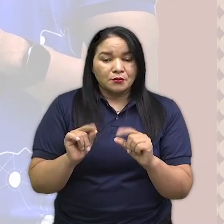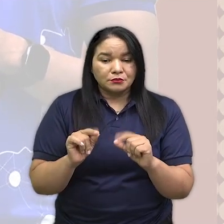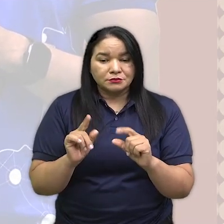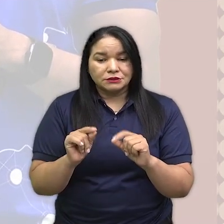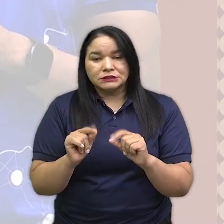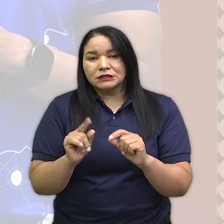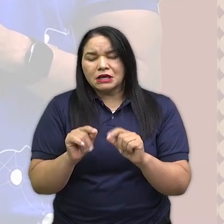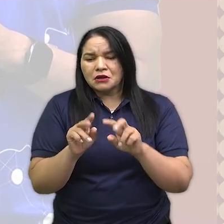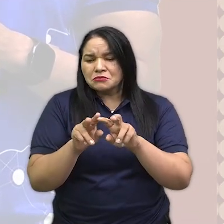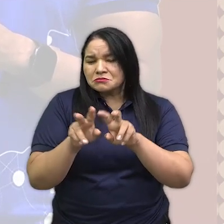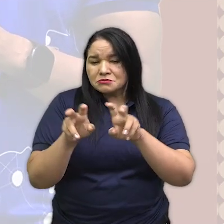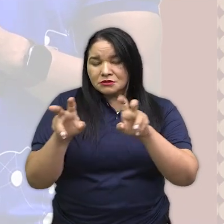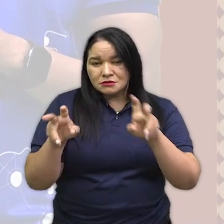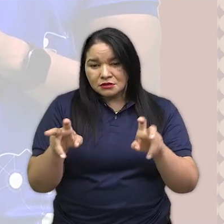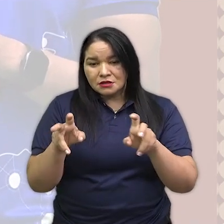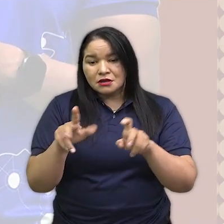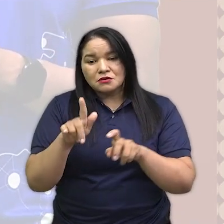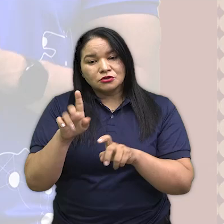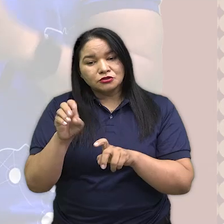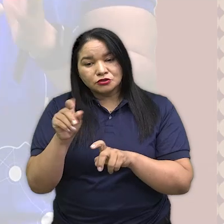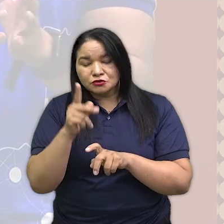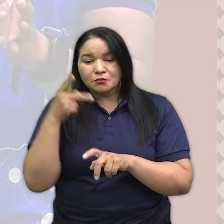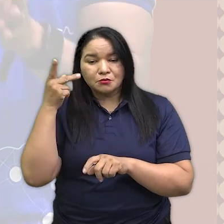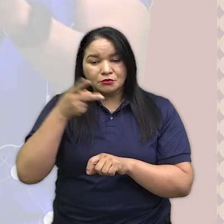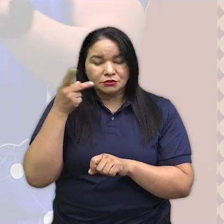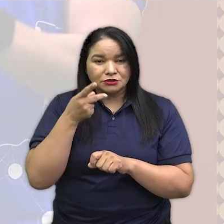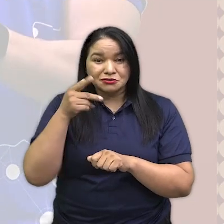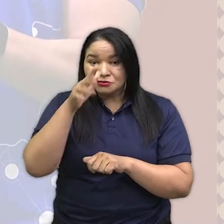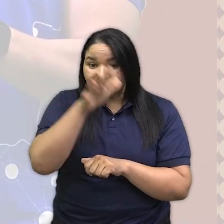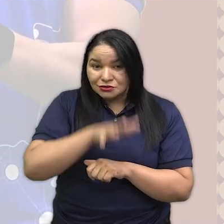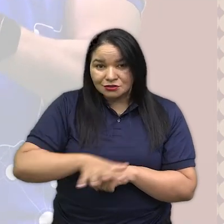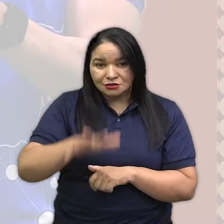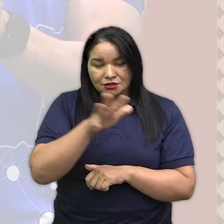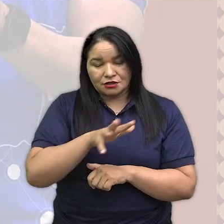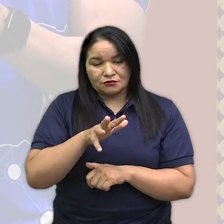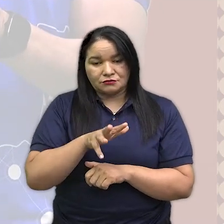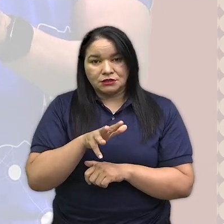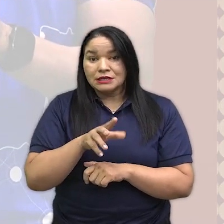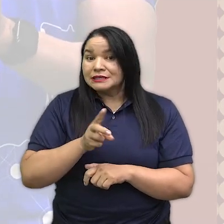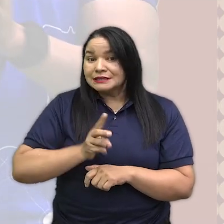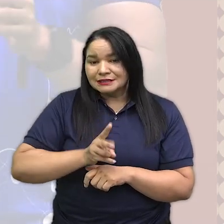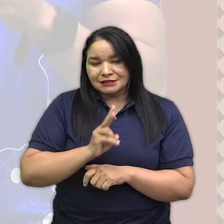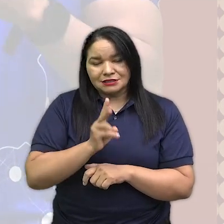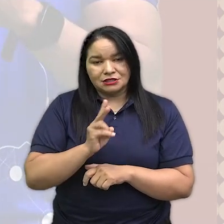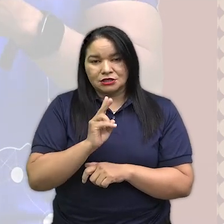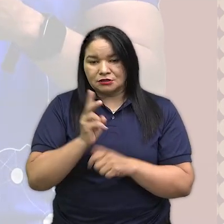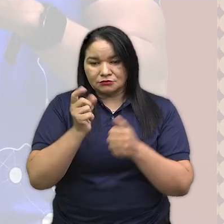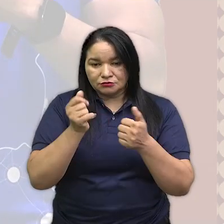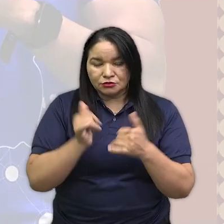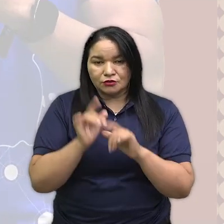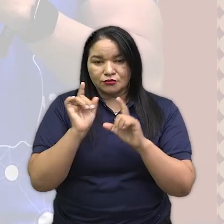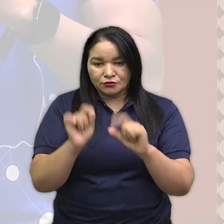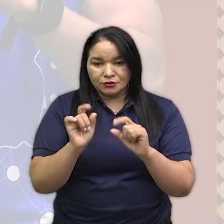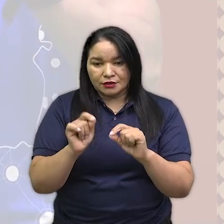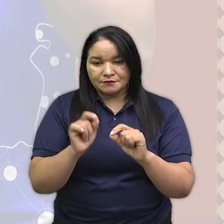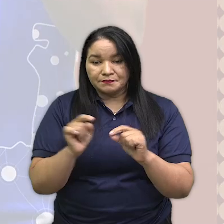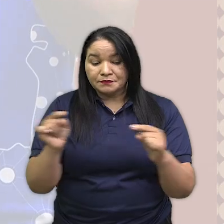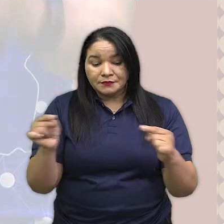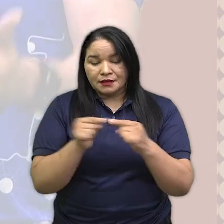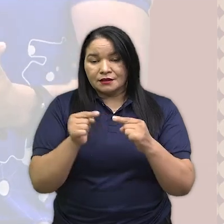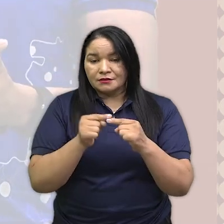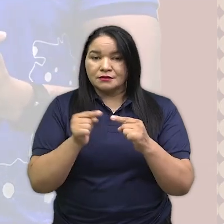aborda ali a geopolítica de uma forma geral. E é claro, quando a gente falar de geopolítica, a gente vai sempre entender que é uma temática também que acaba